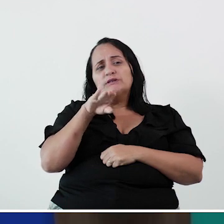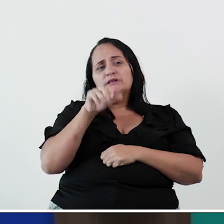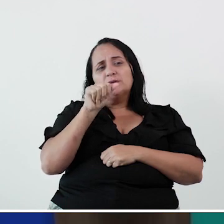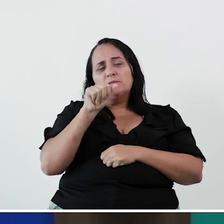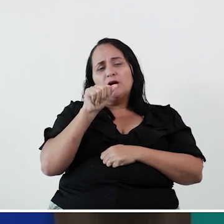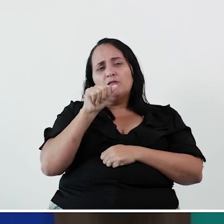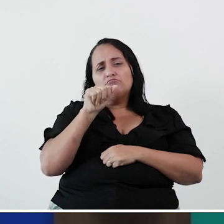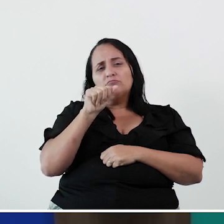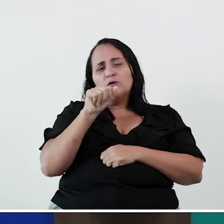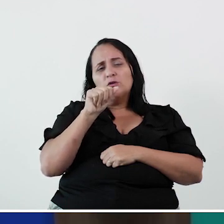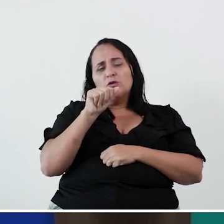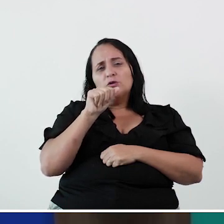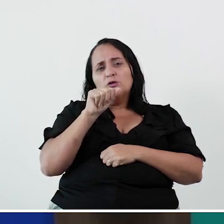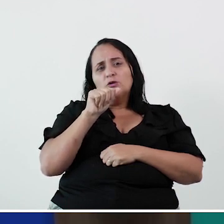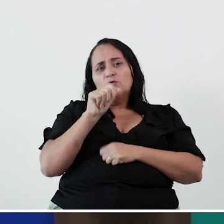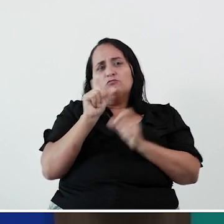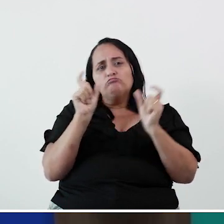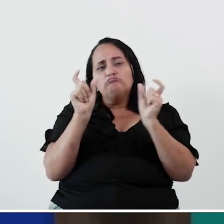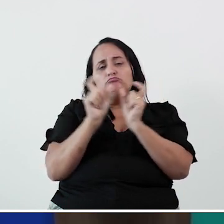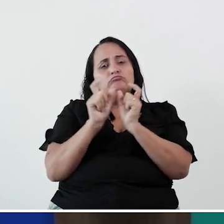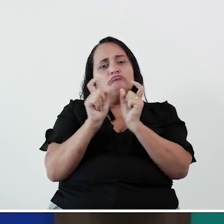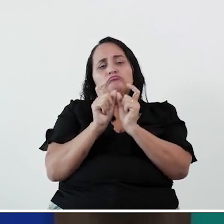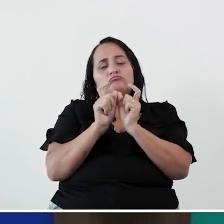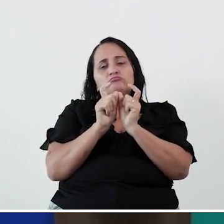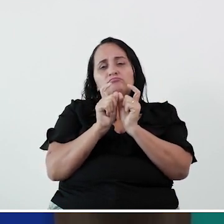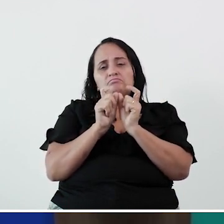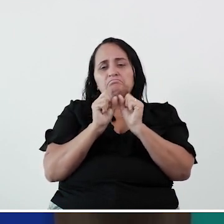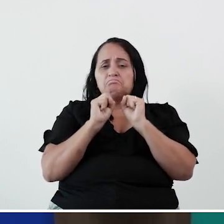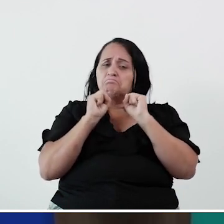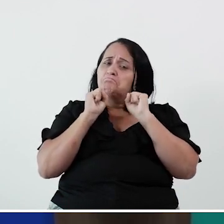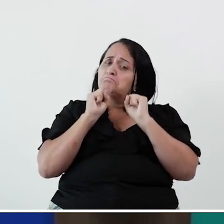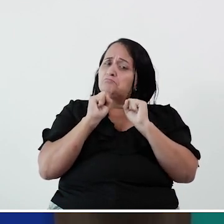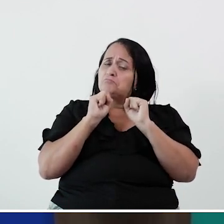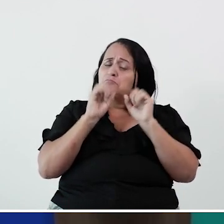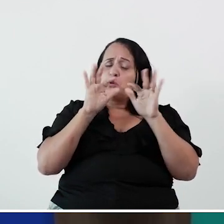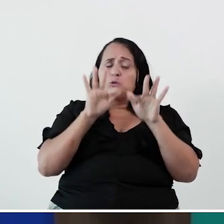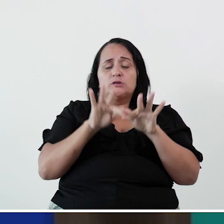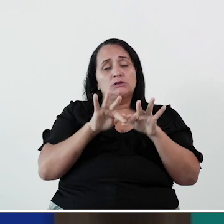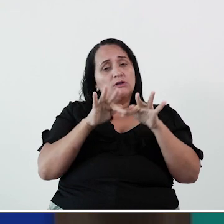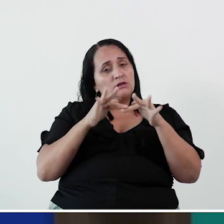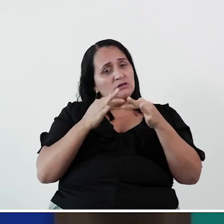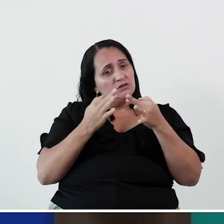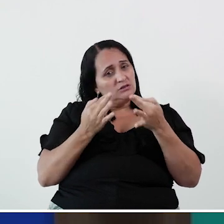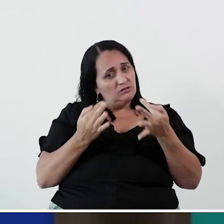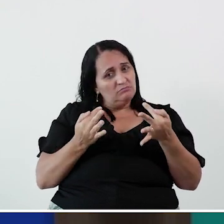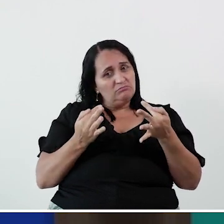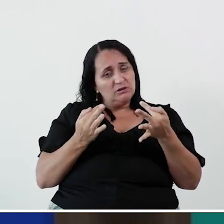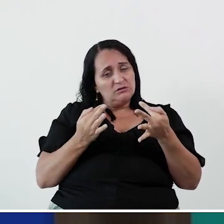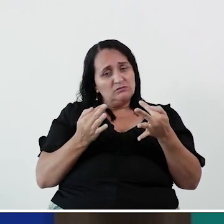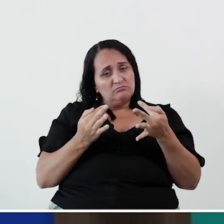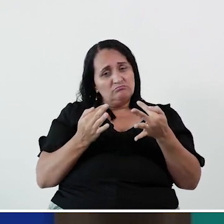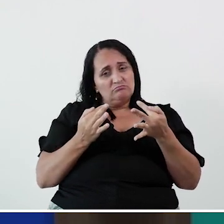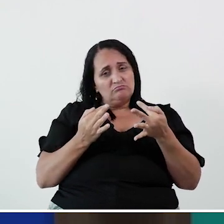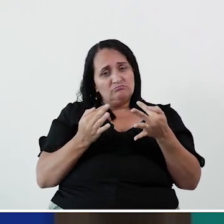composta? Porque a dízima periódica pode ser simples, como a gente viu na nossa aula.